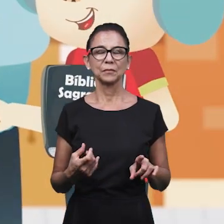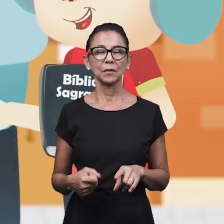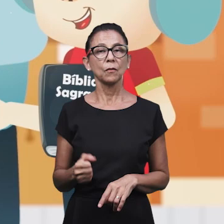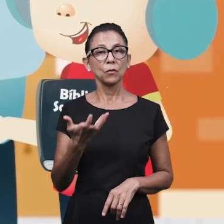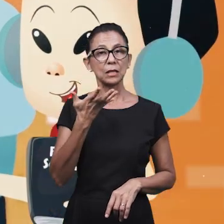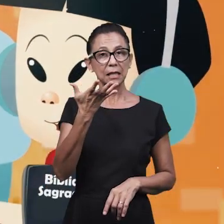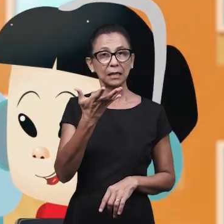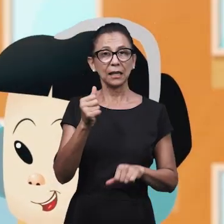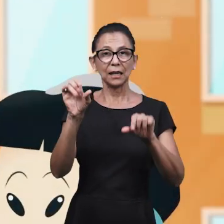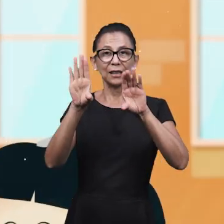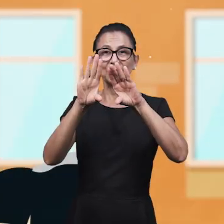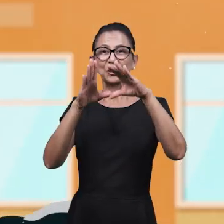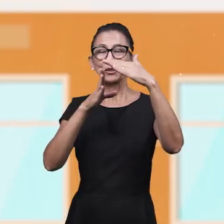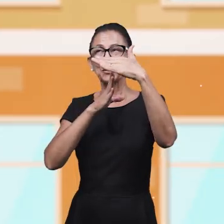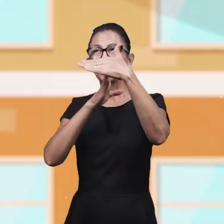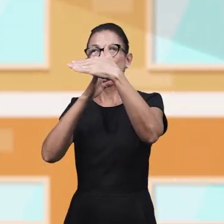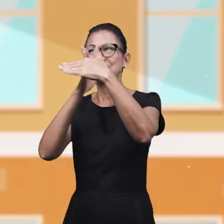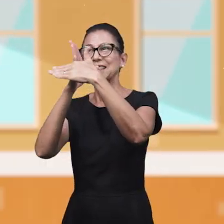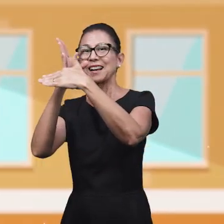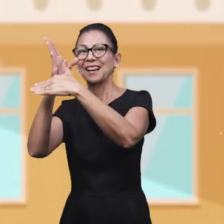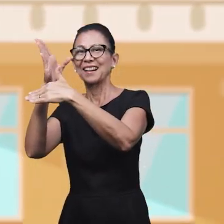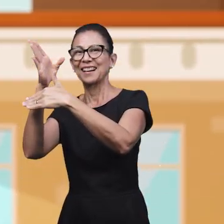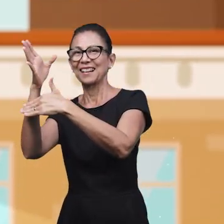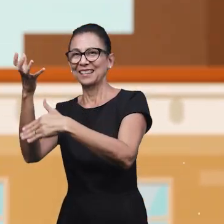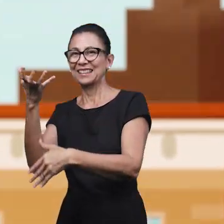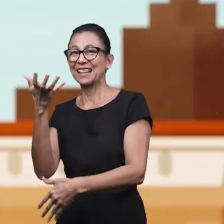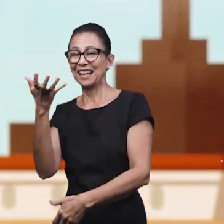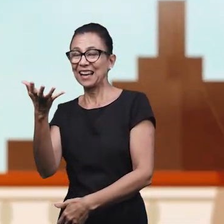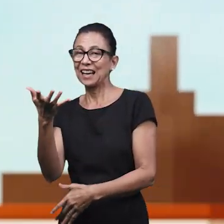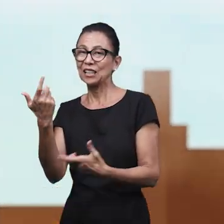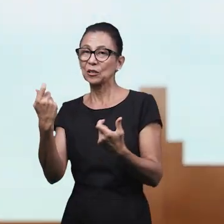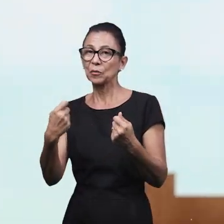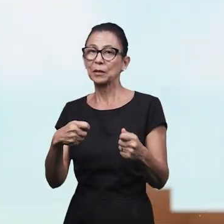Quem quer subir para o céu,